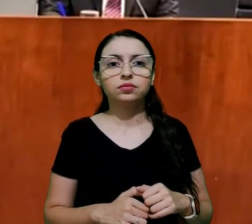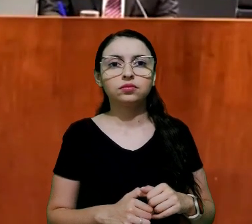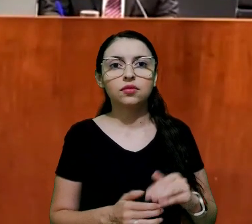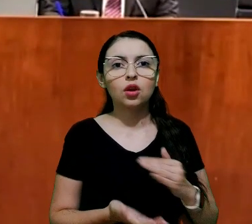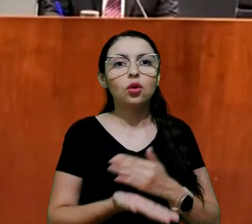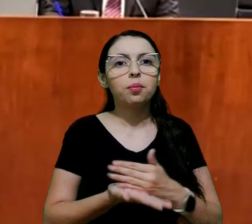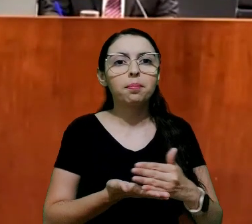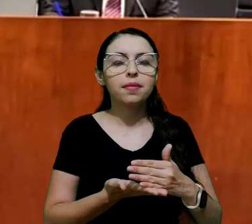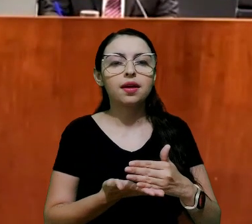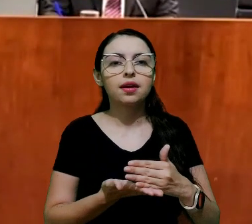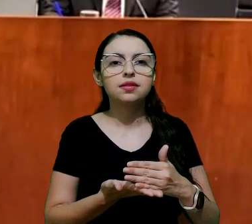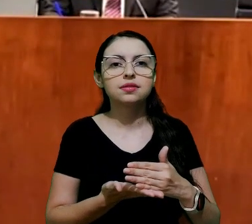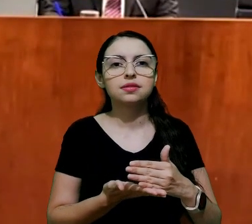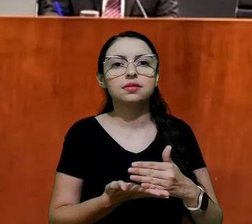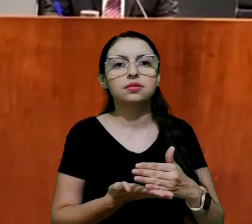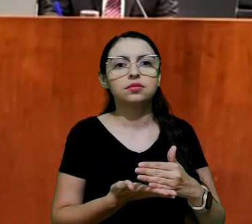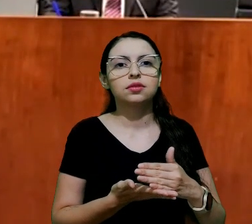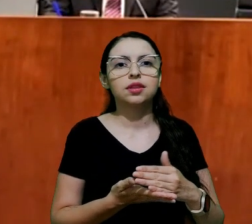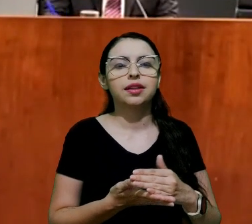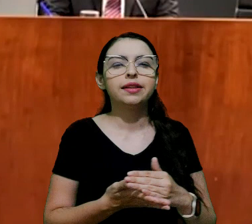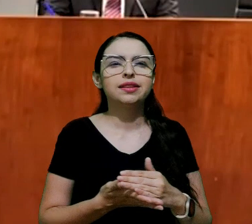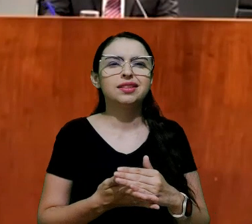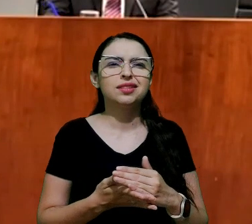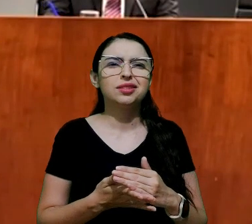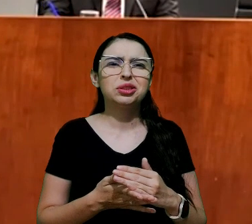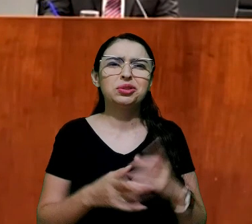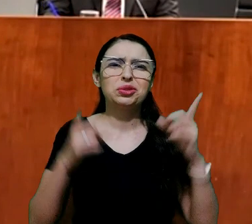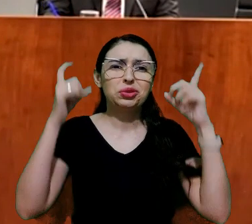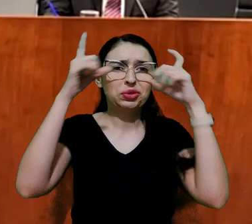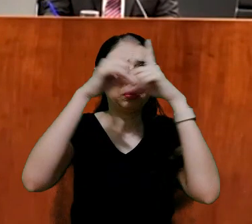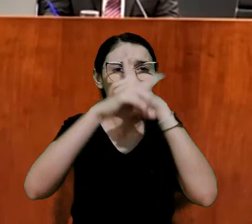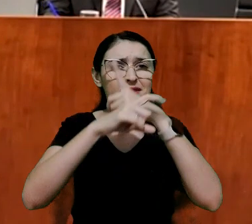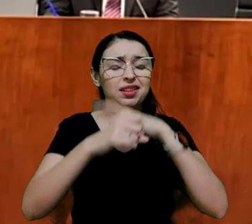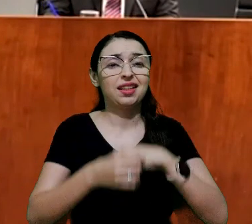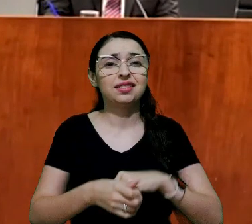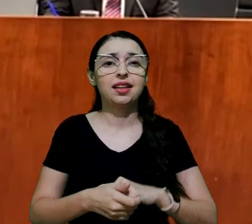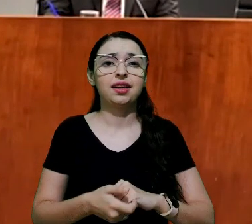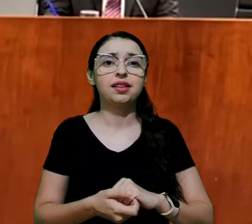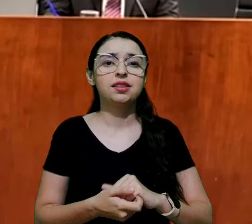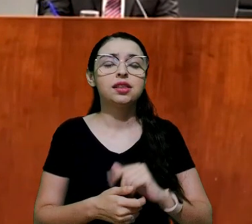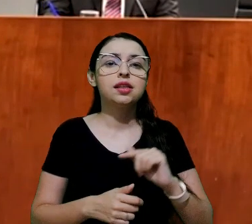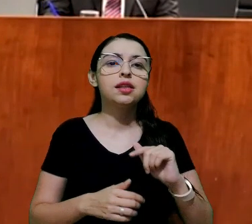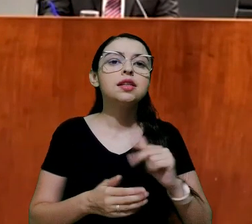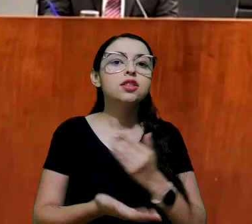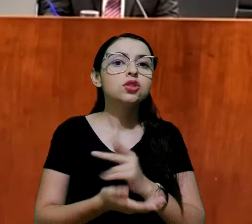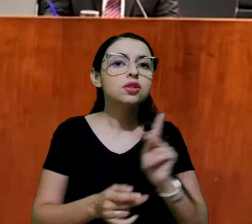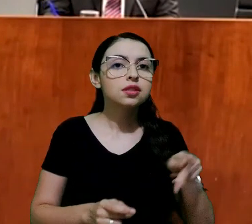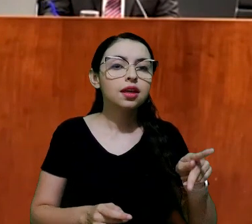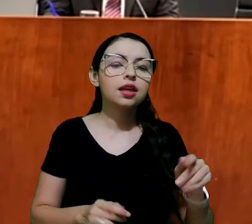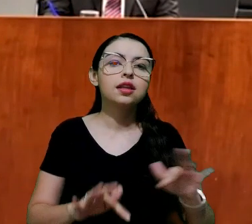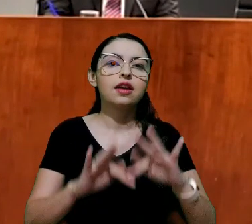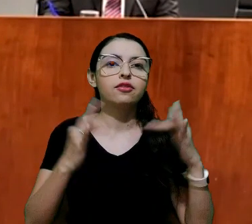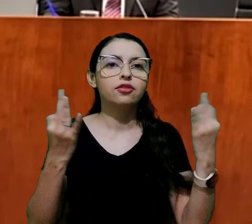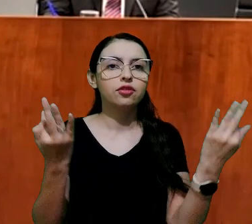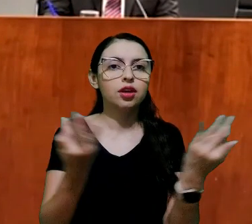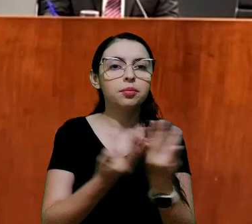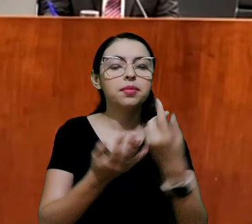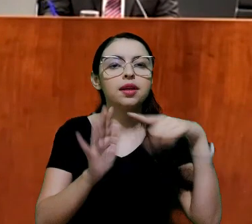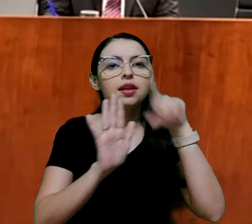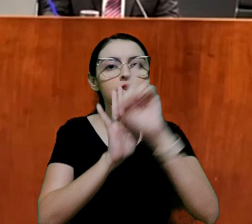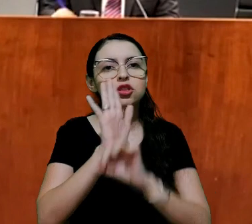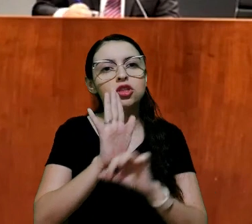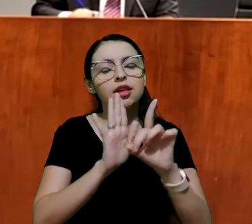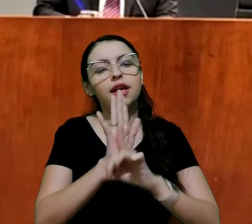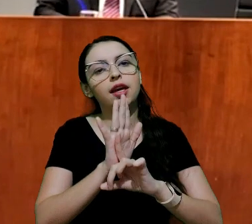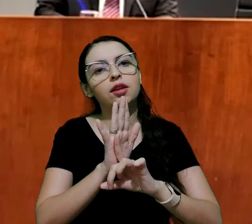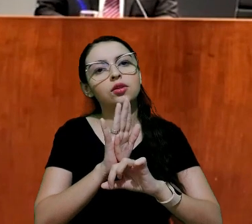Começam as dificuldades com o descompasso entre o direito de família e o direito de sucessões. Que